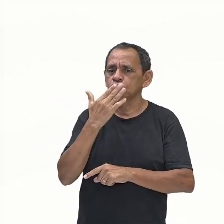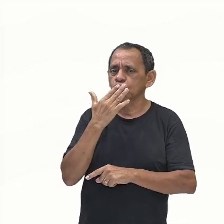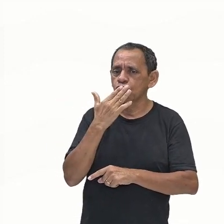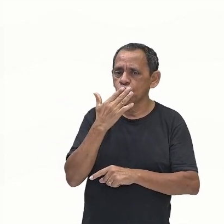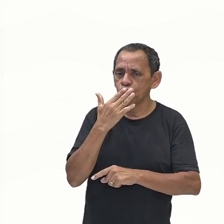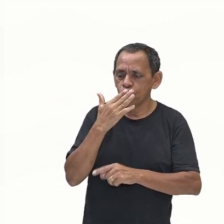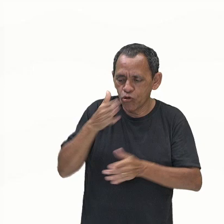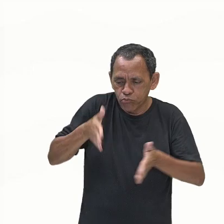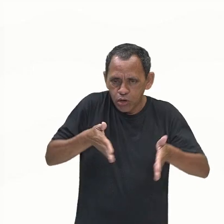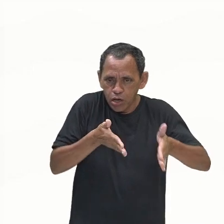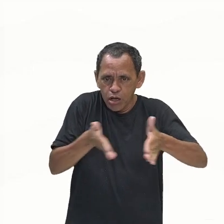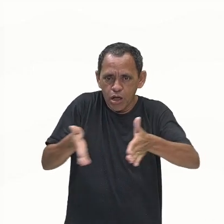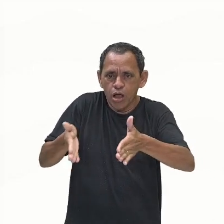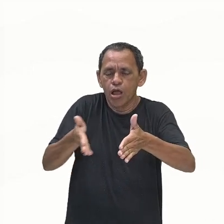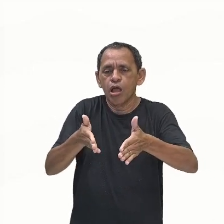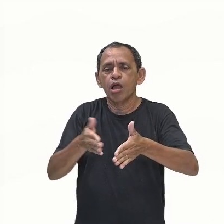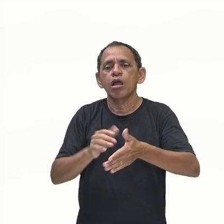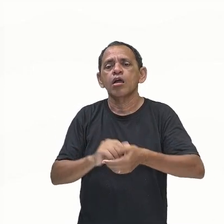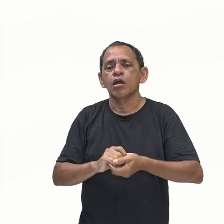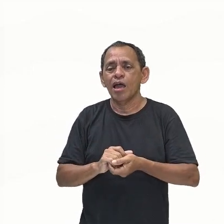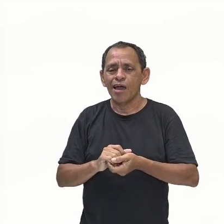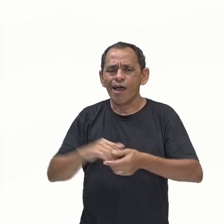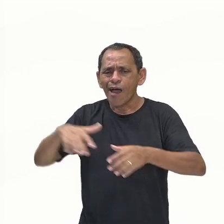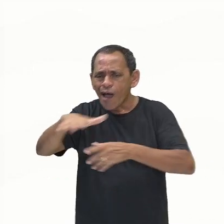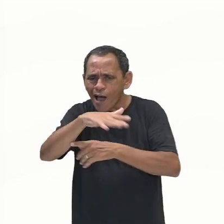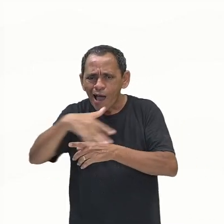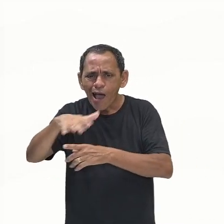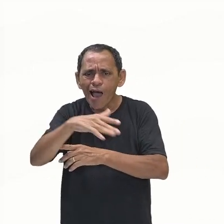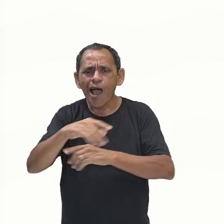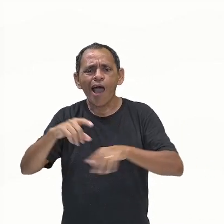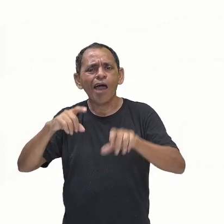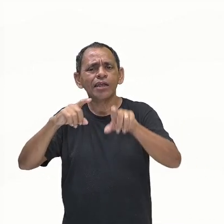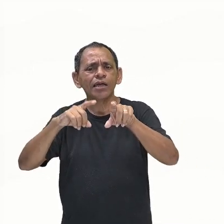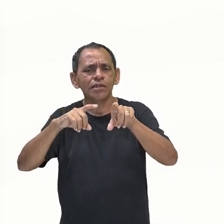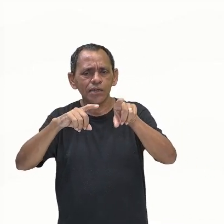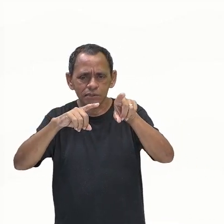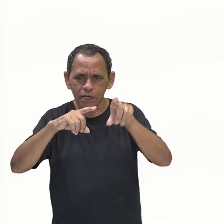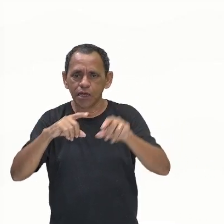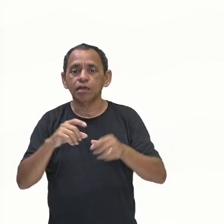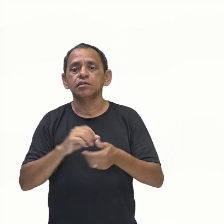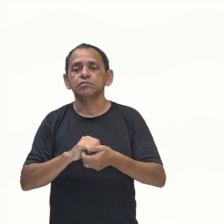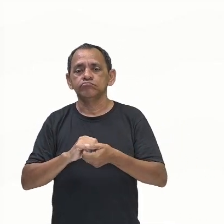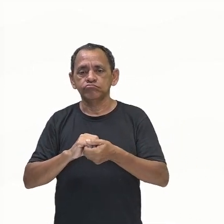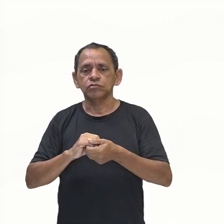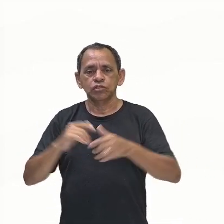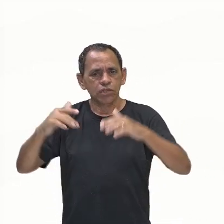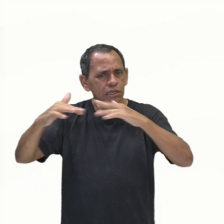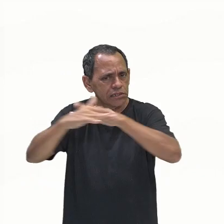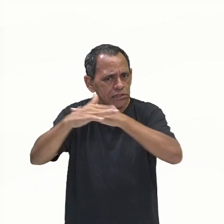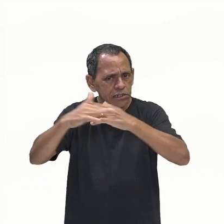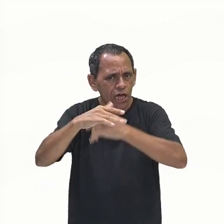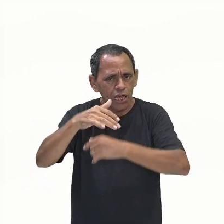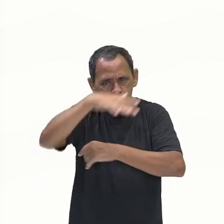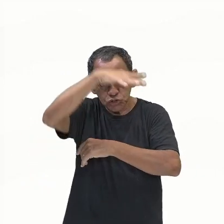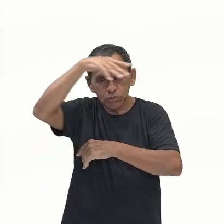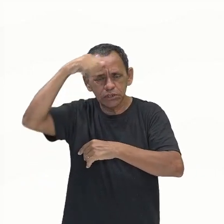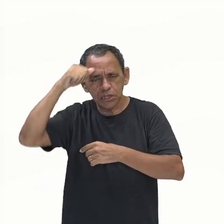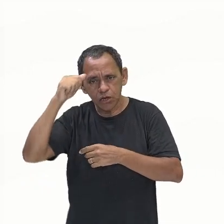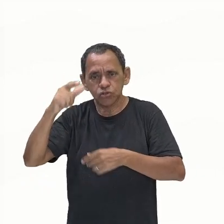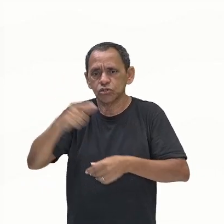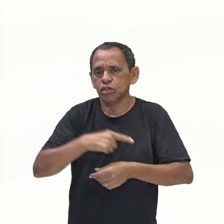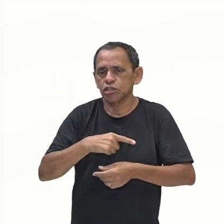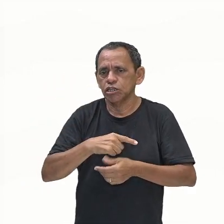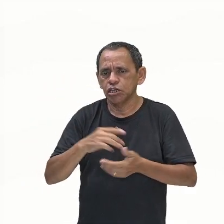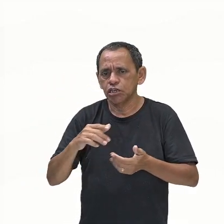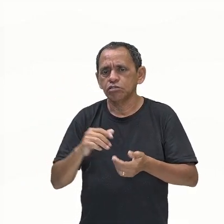rios, é a mancha urbana de Manaus. Já aqui, nós temos um satélite de alta